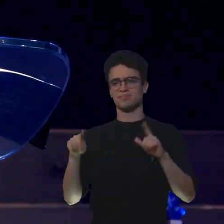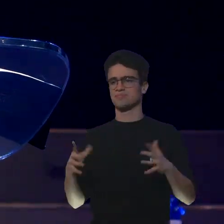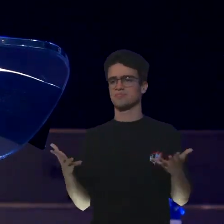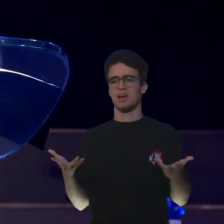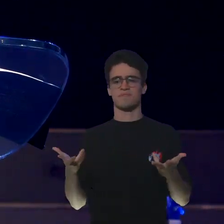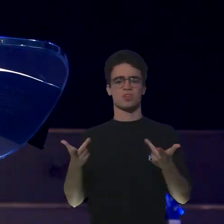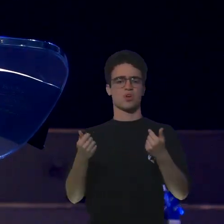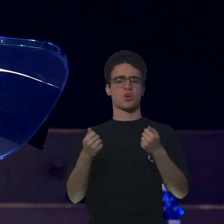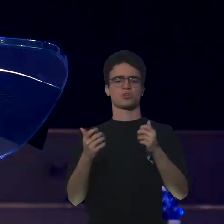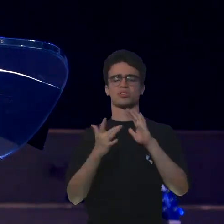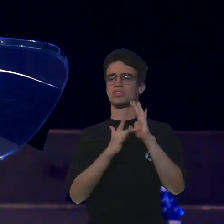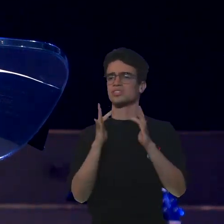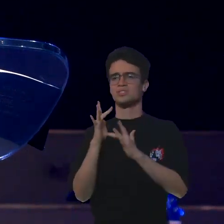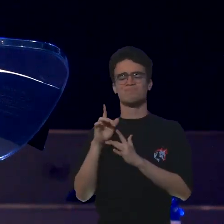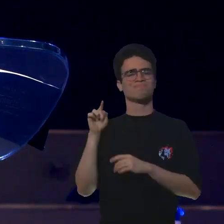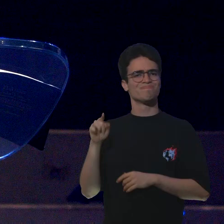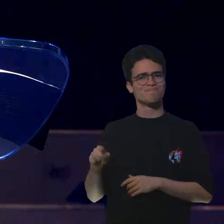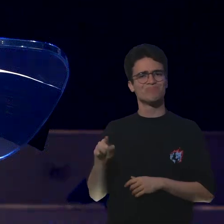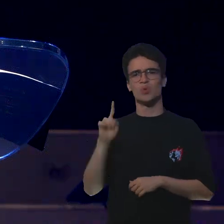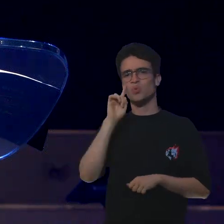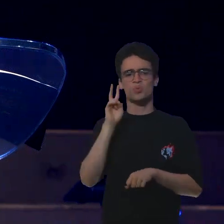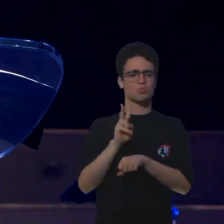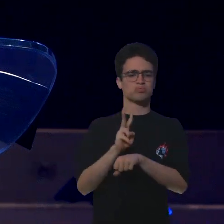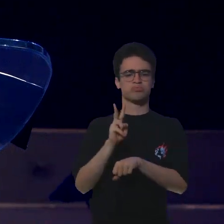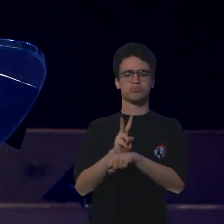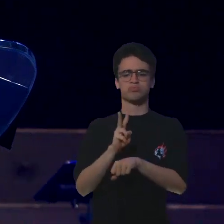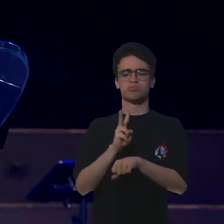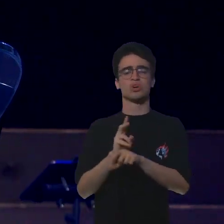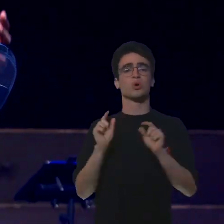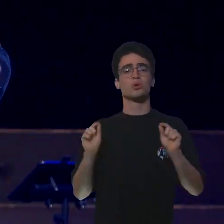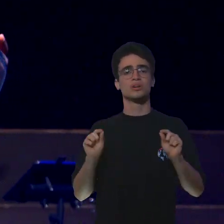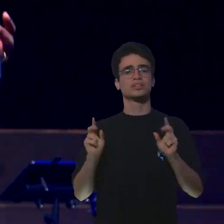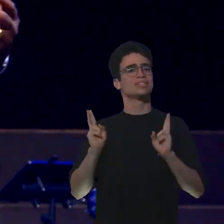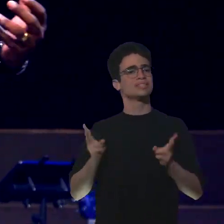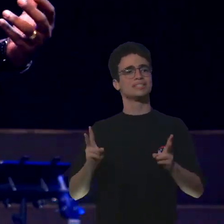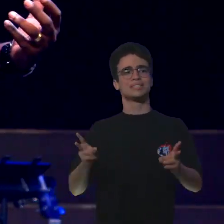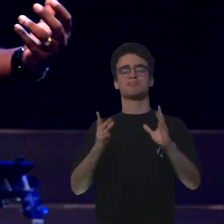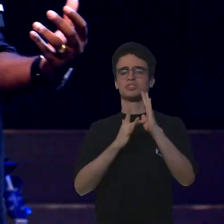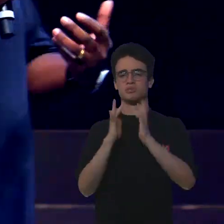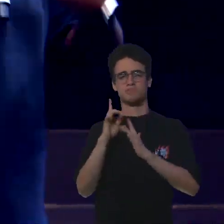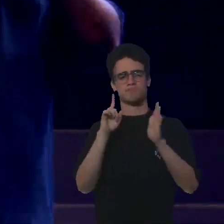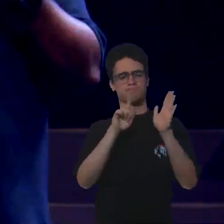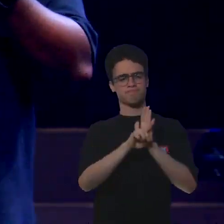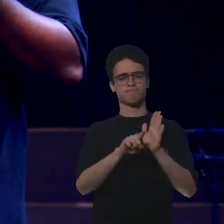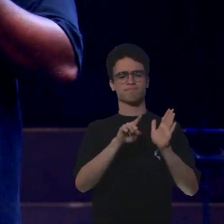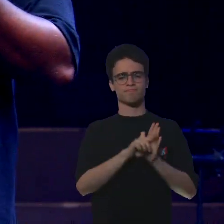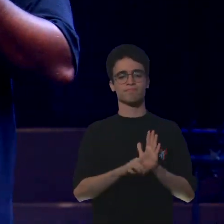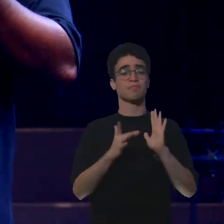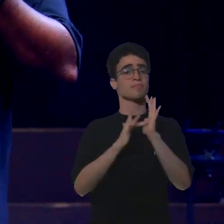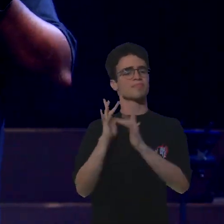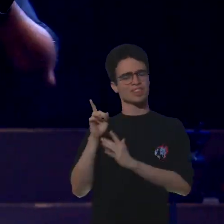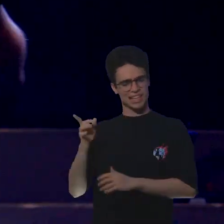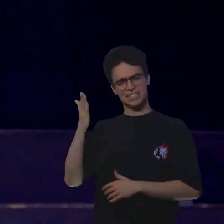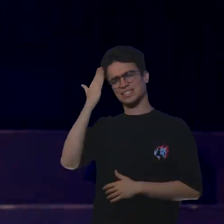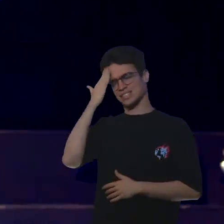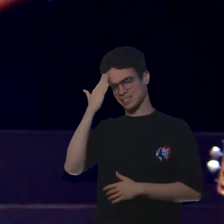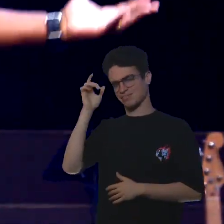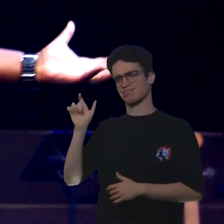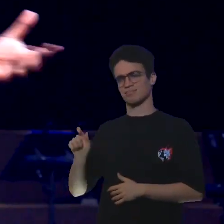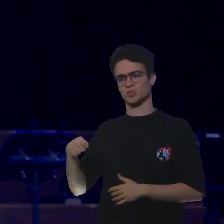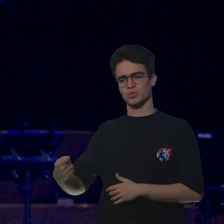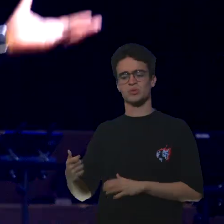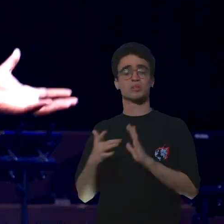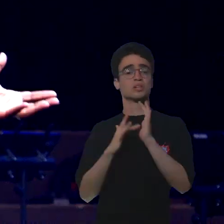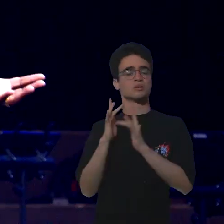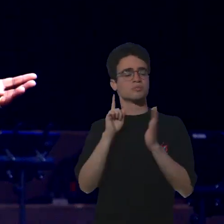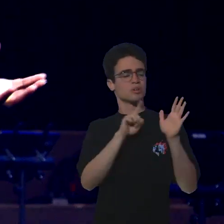e ele tem o cuidado de continuar perguntando. Jesus sabia que ele era o Jesus, e ele perguntou quem era,